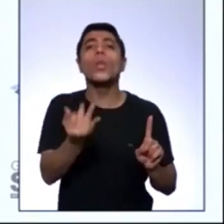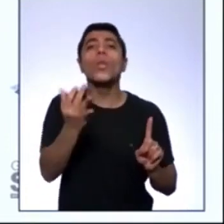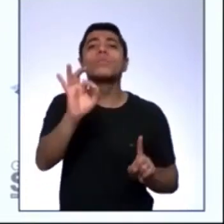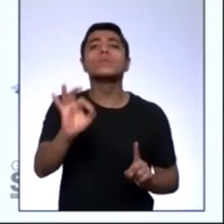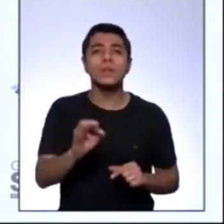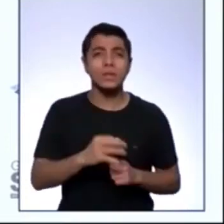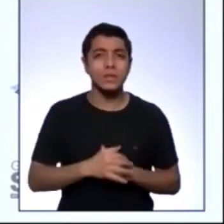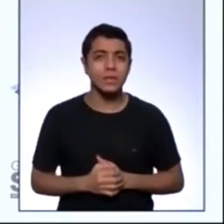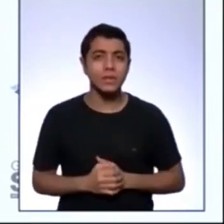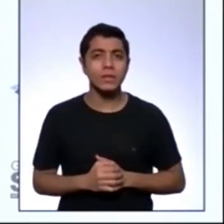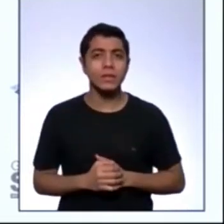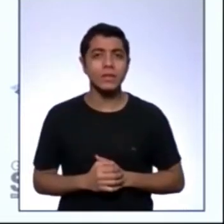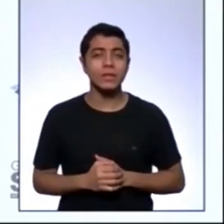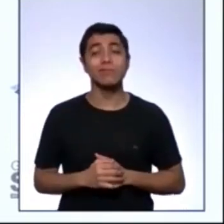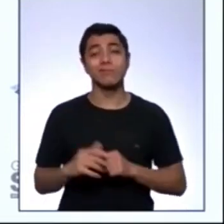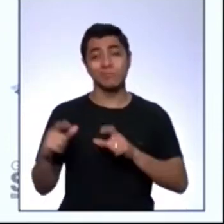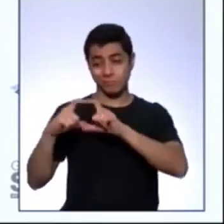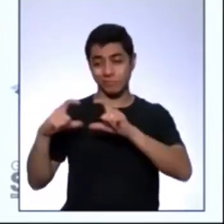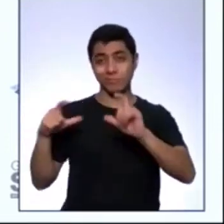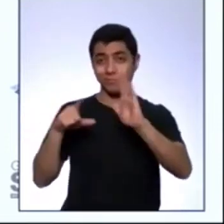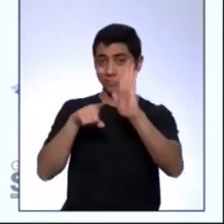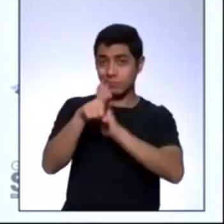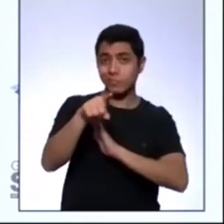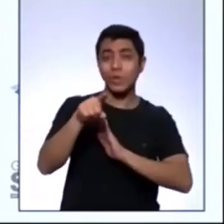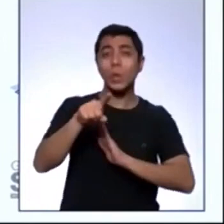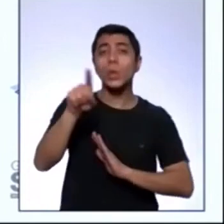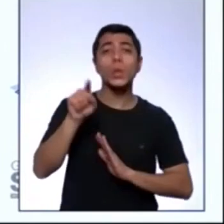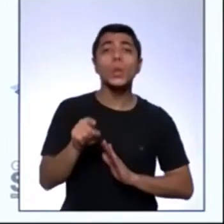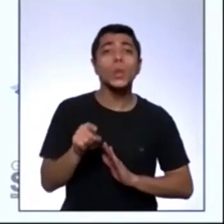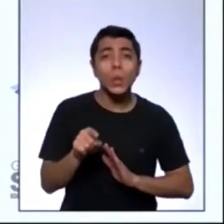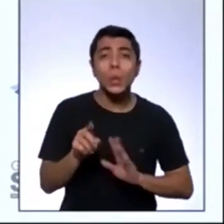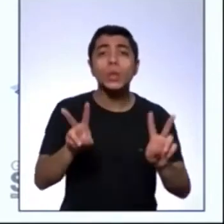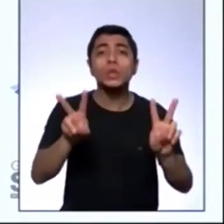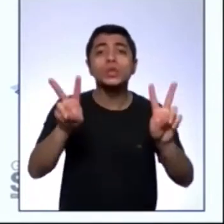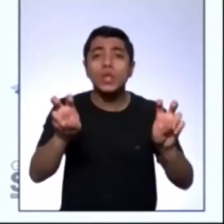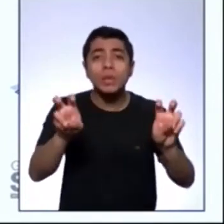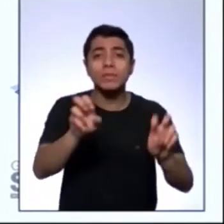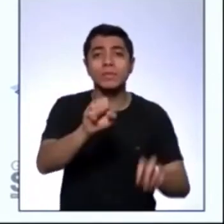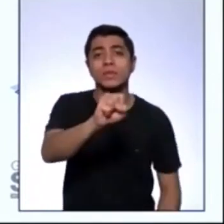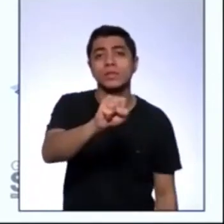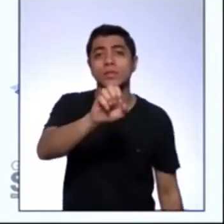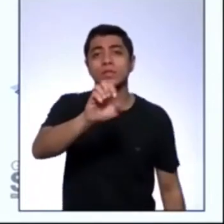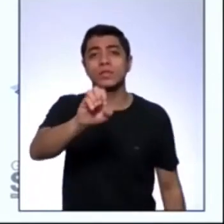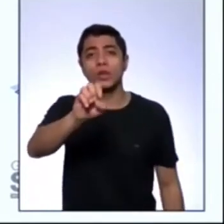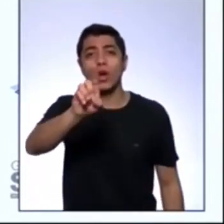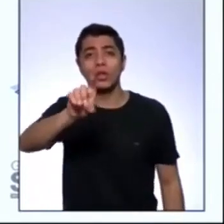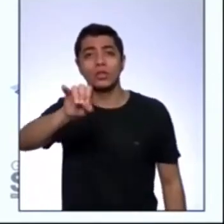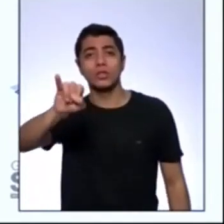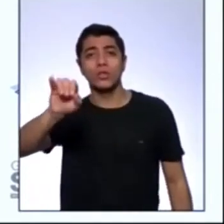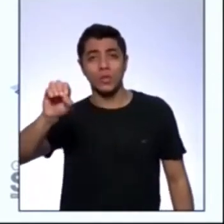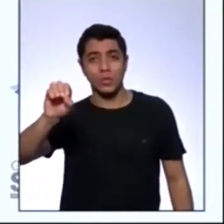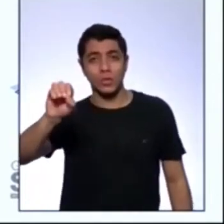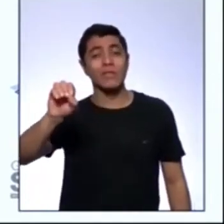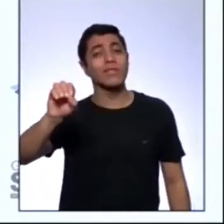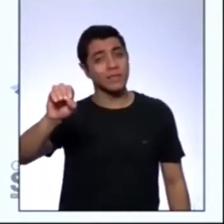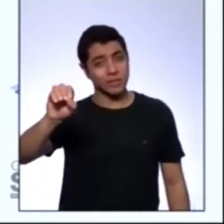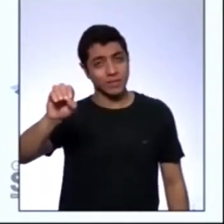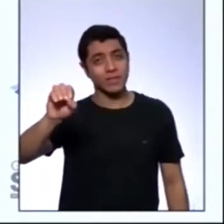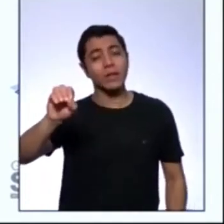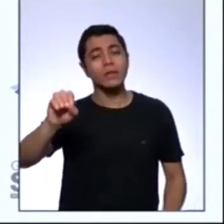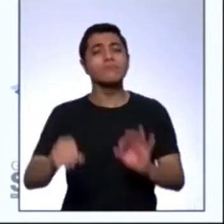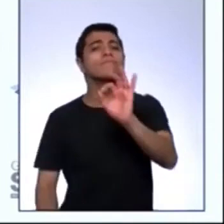e ele quer a quantidade dele sódio Olha tudo que eu gritei uma porcentagem de um total